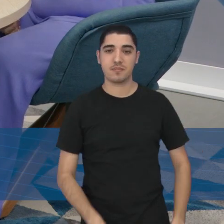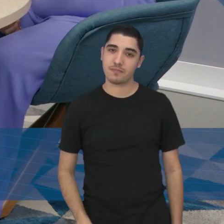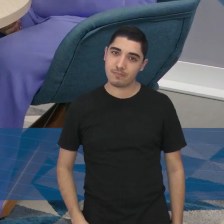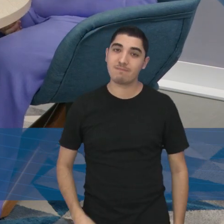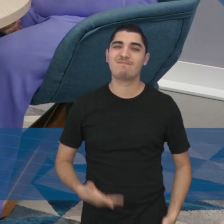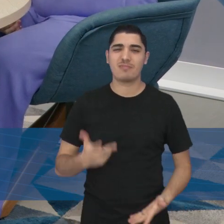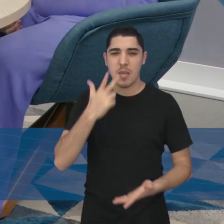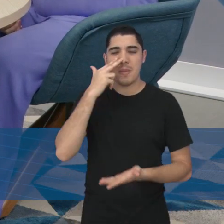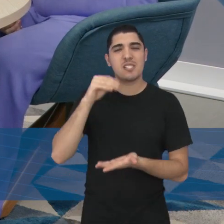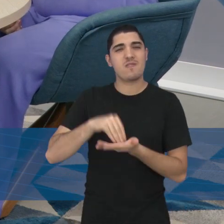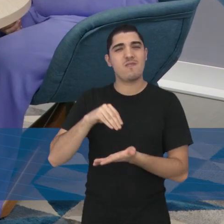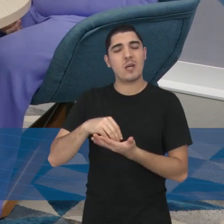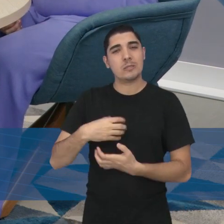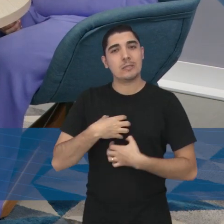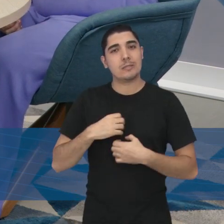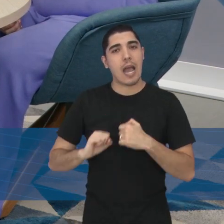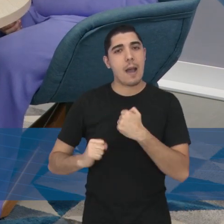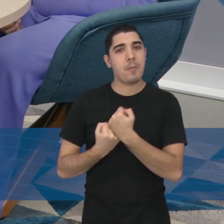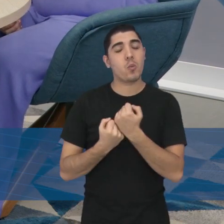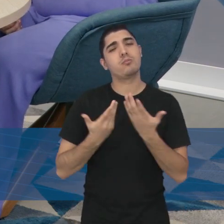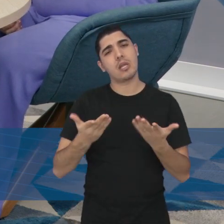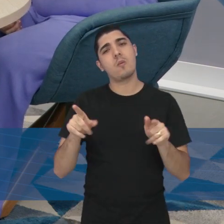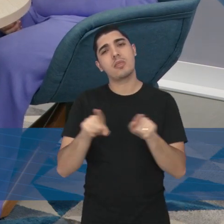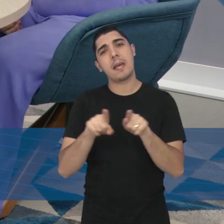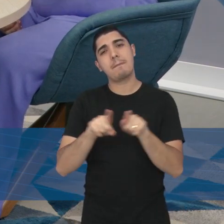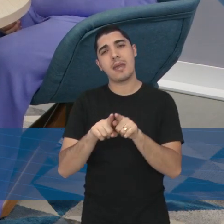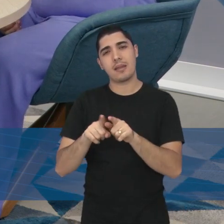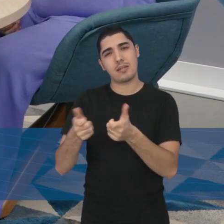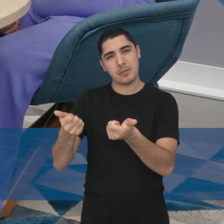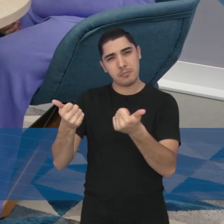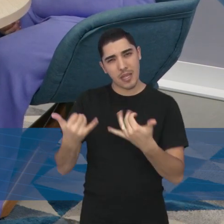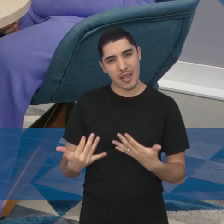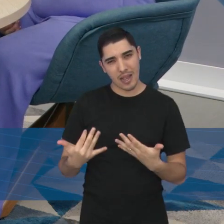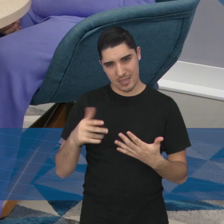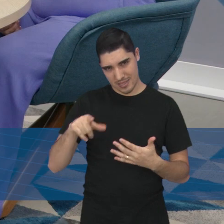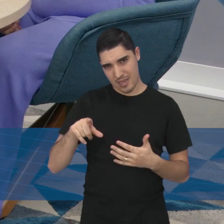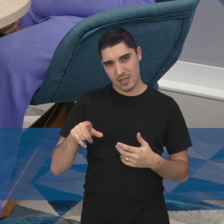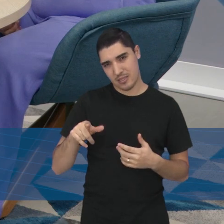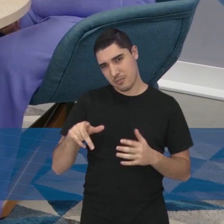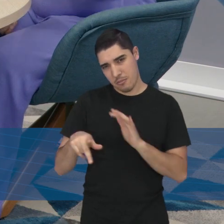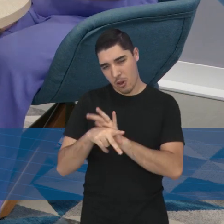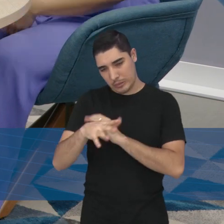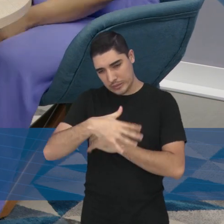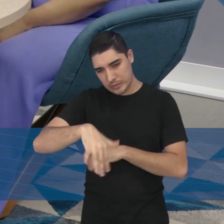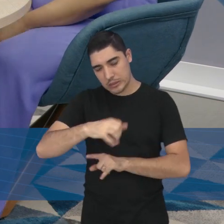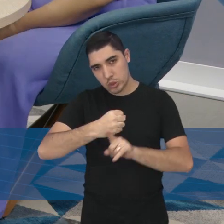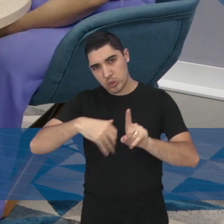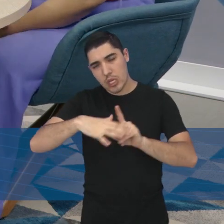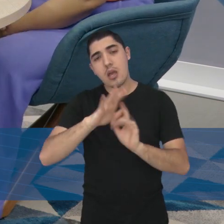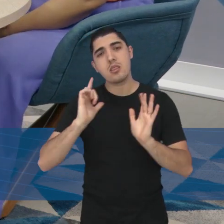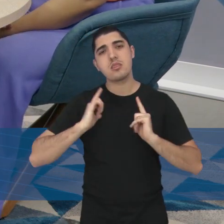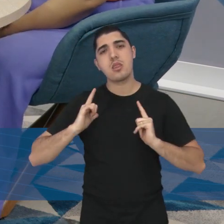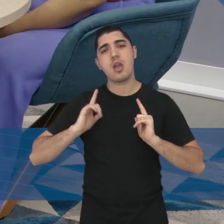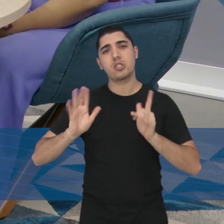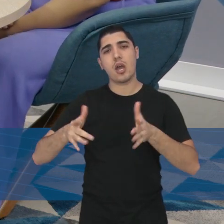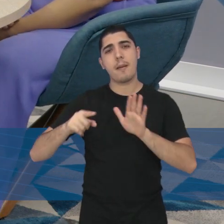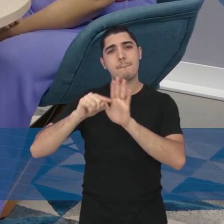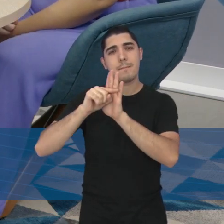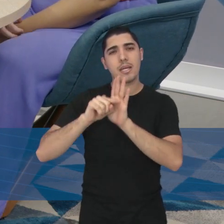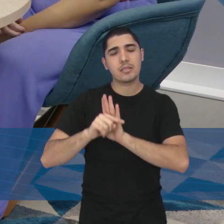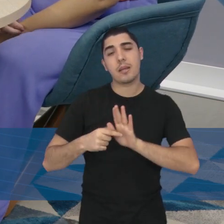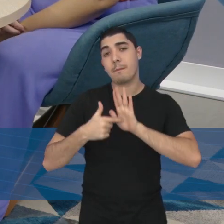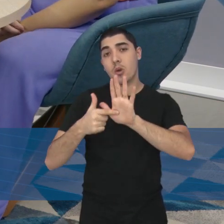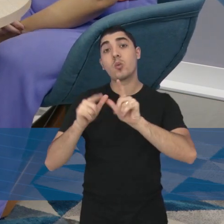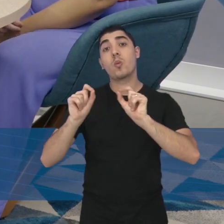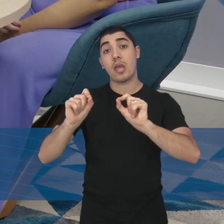não tem esse apoio. E a gente falou também dessa questão, né, social, Saiu uma pesquisa, inclusive, né, que